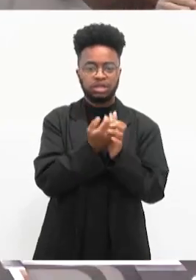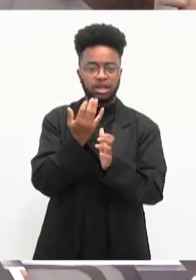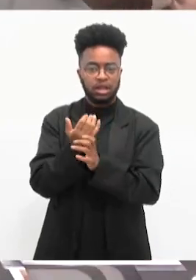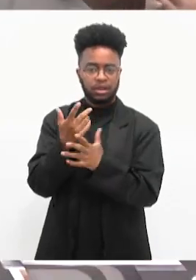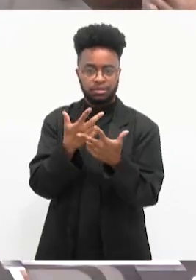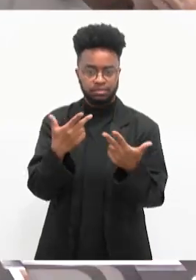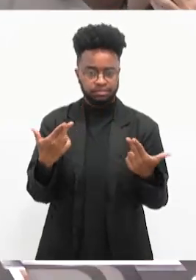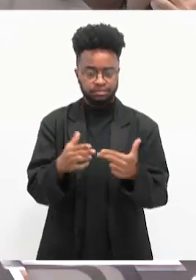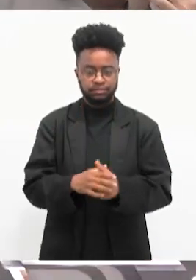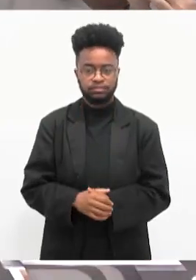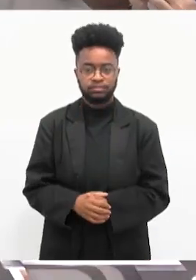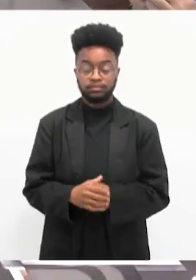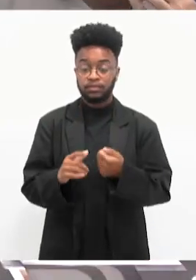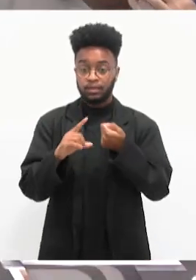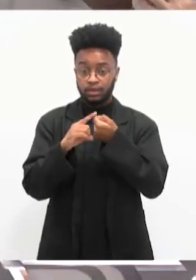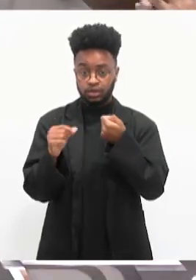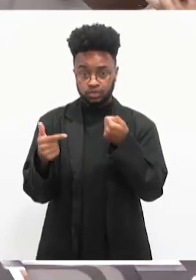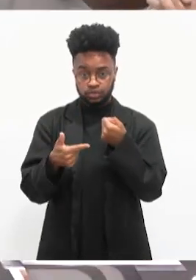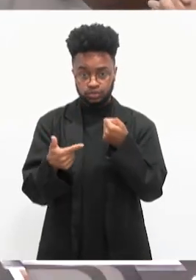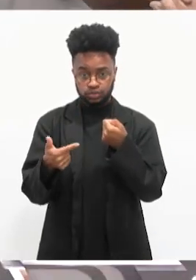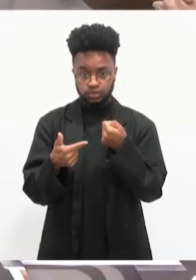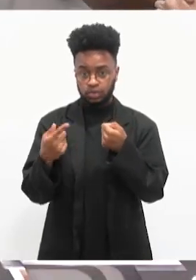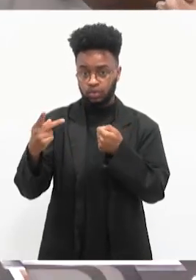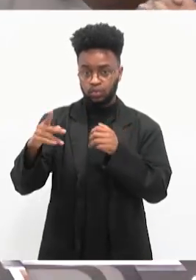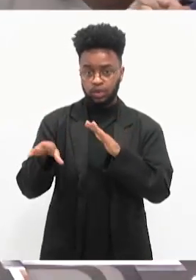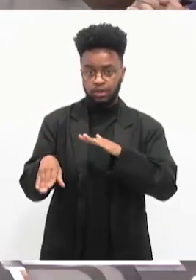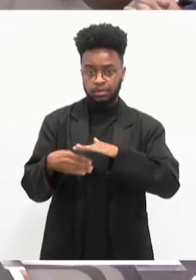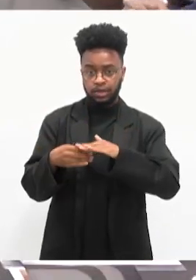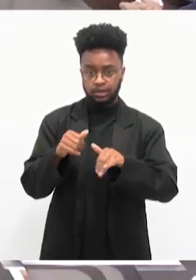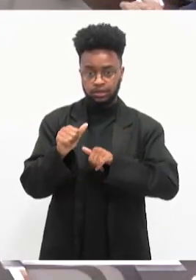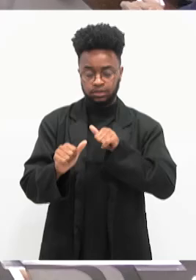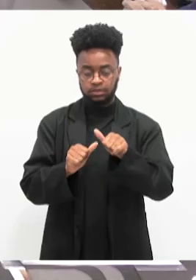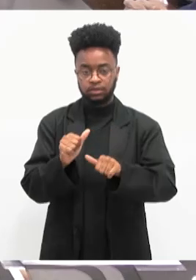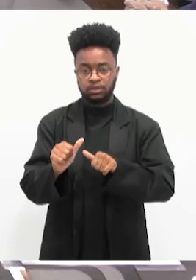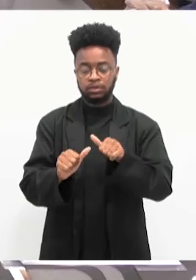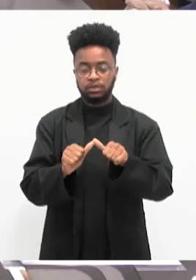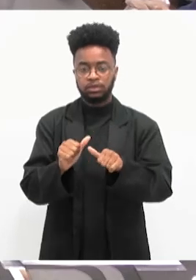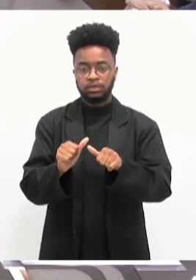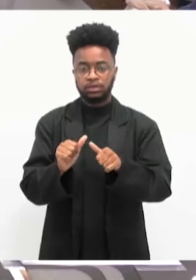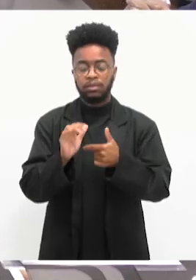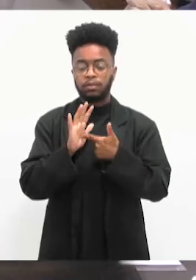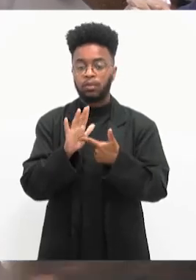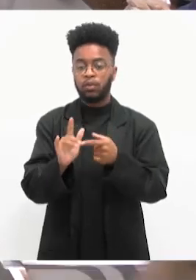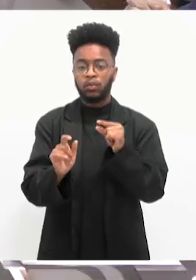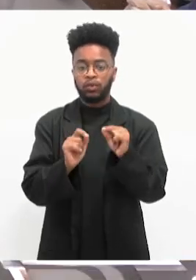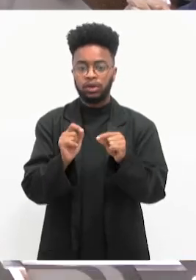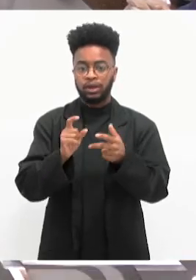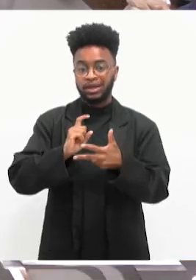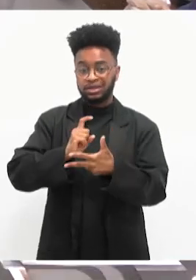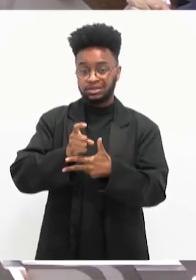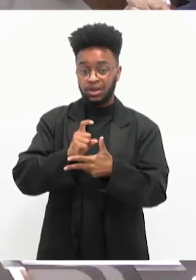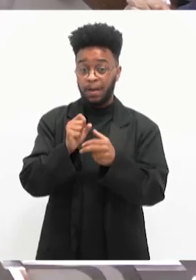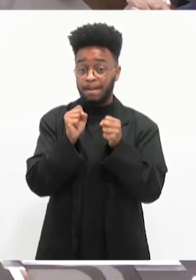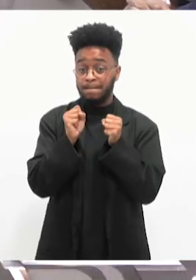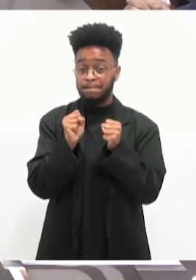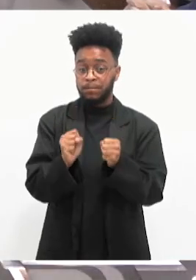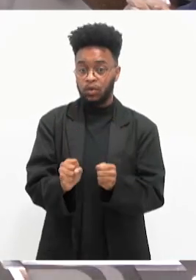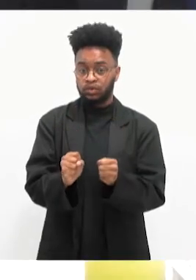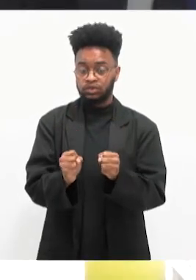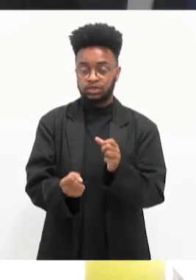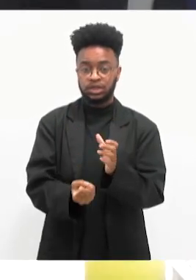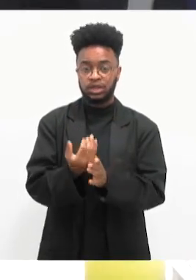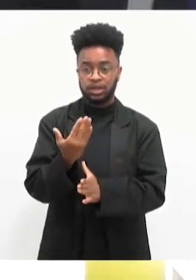Vinícius. o artigo 2º da sua emenda modificativa diz o seguinte: o Poder Executivo poderá